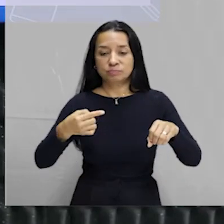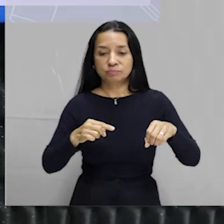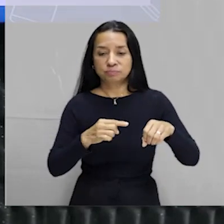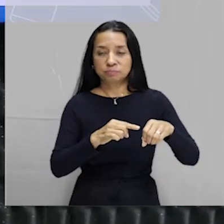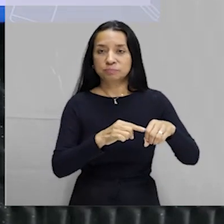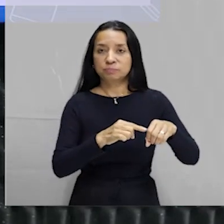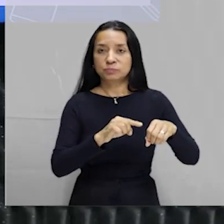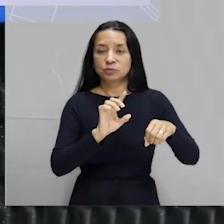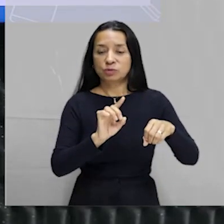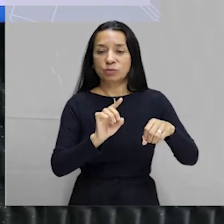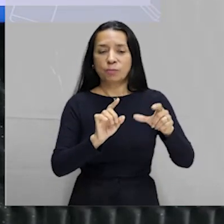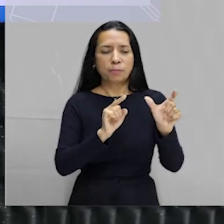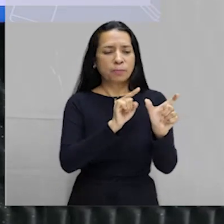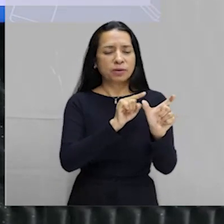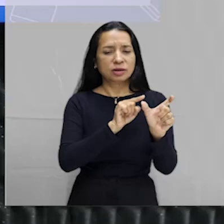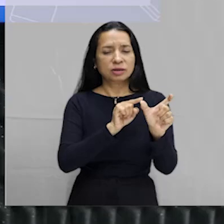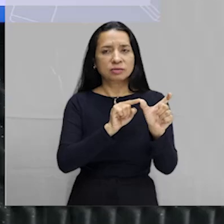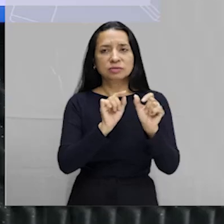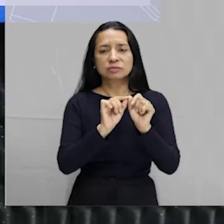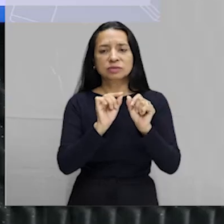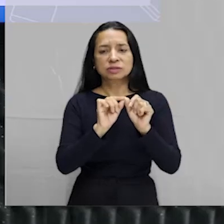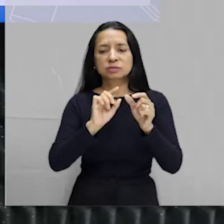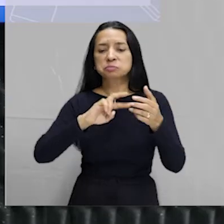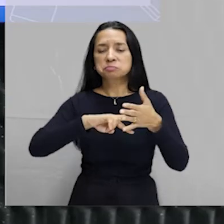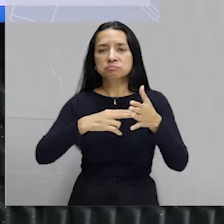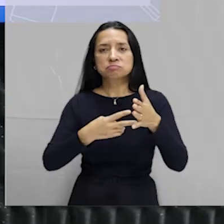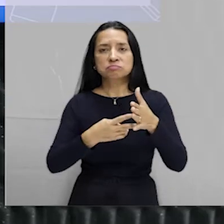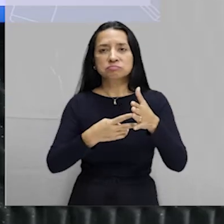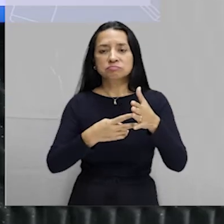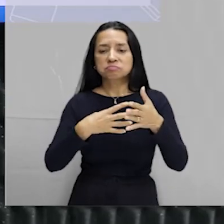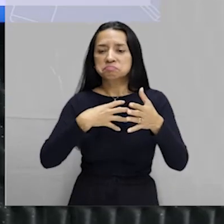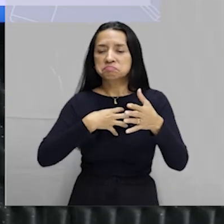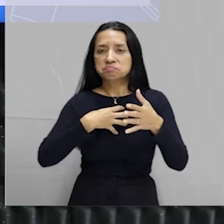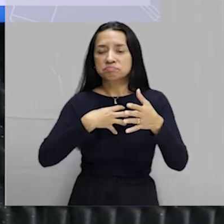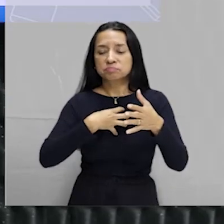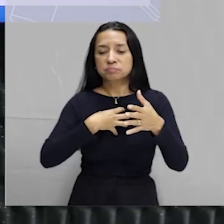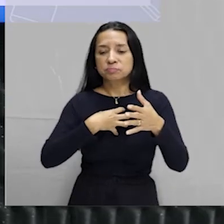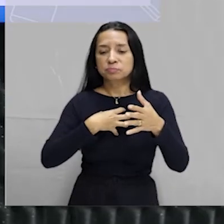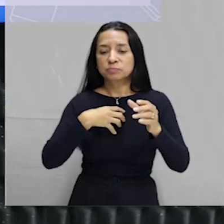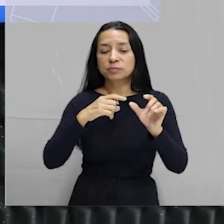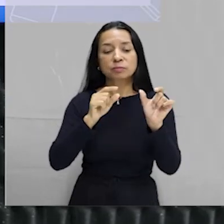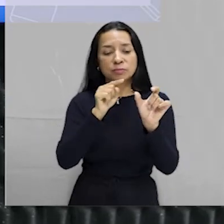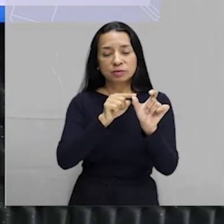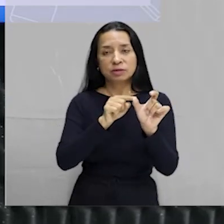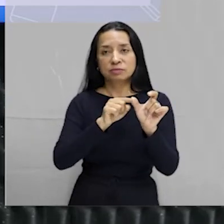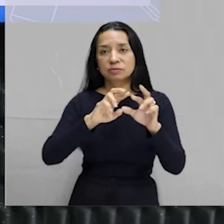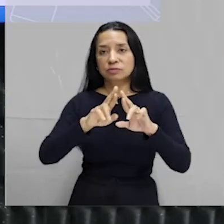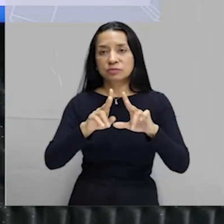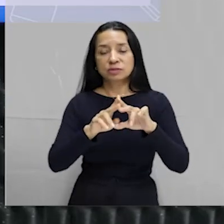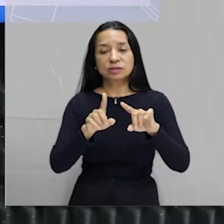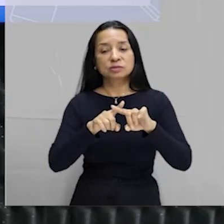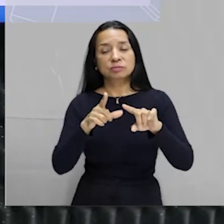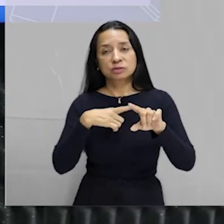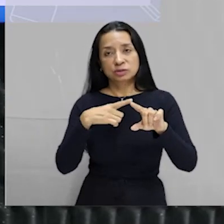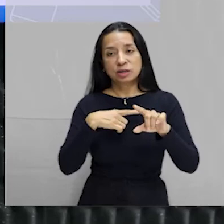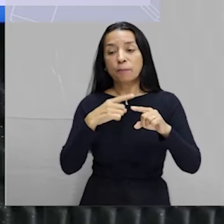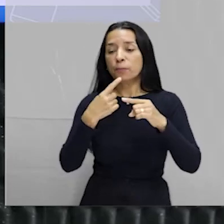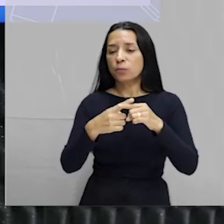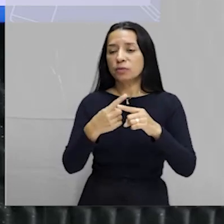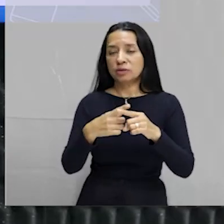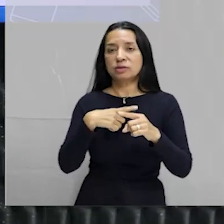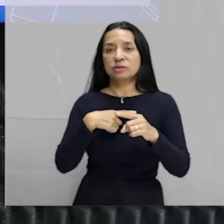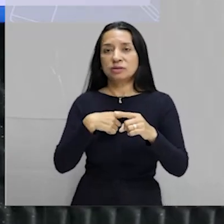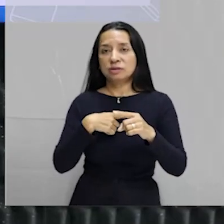aí, as palavras fazendo sentido pra gente. São palavras diferentes, mas tem o porquê cada palavra tem esses nomes,